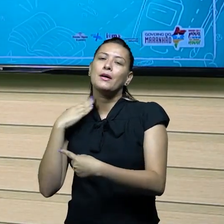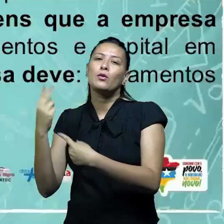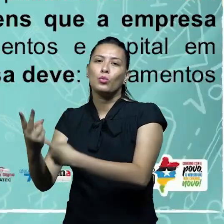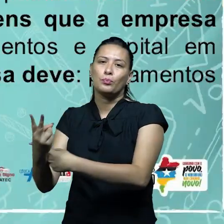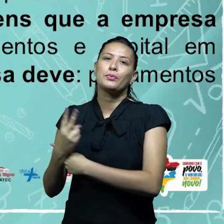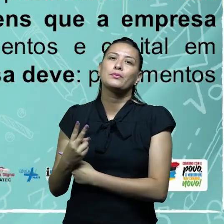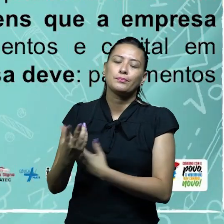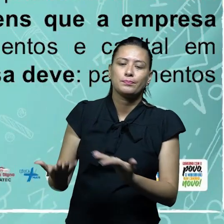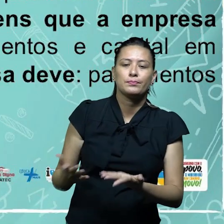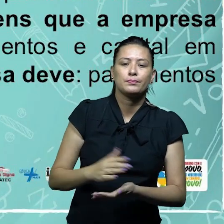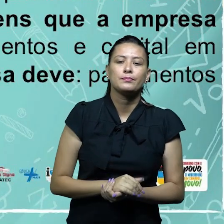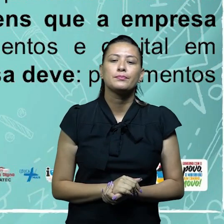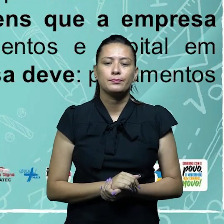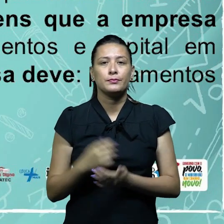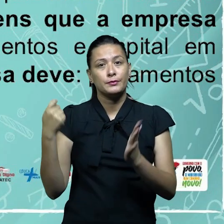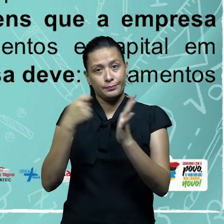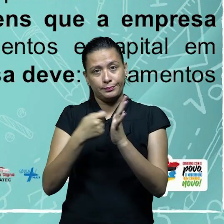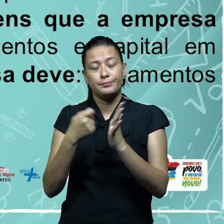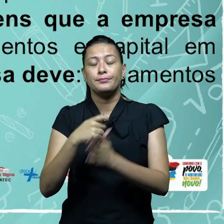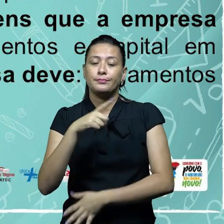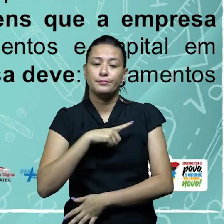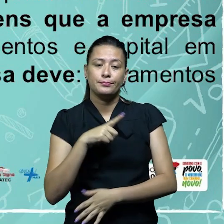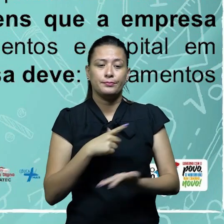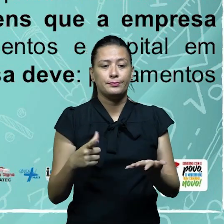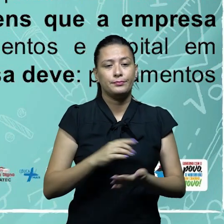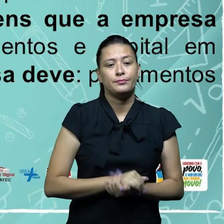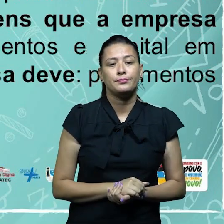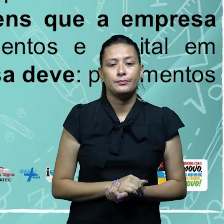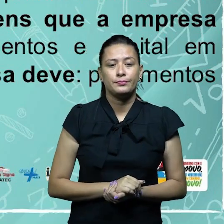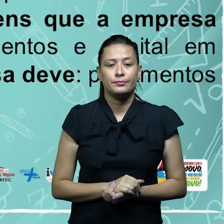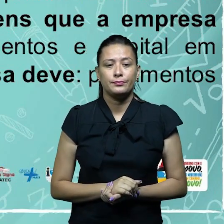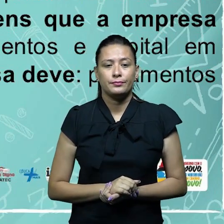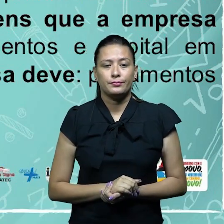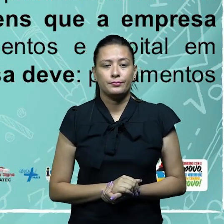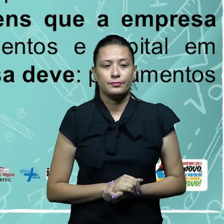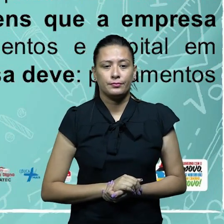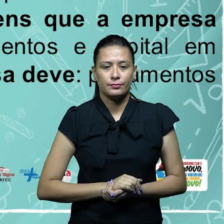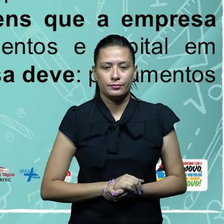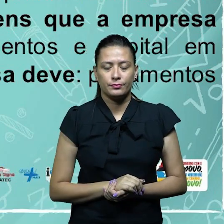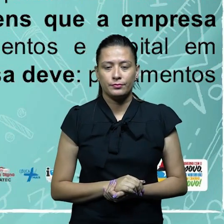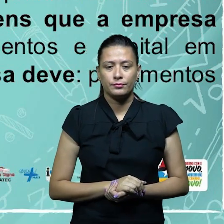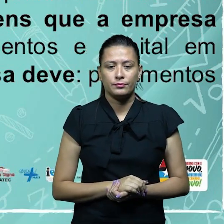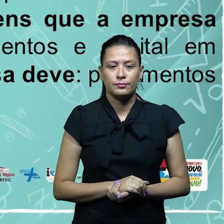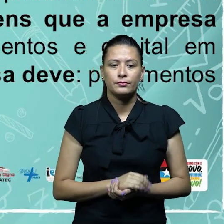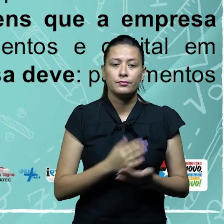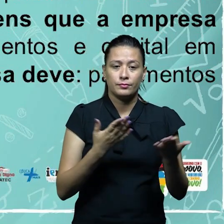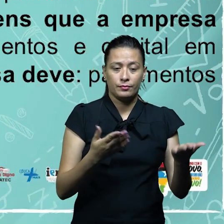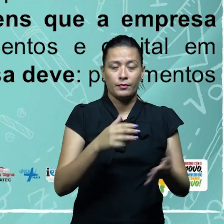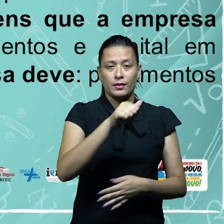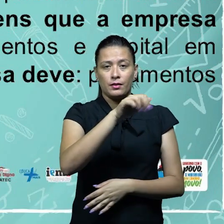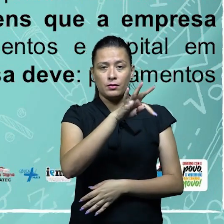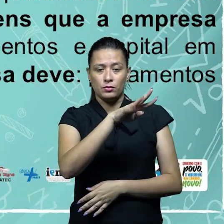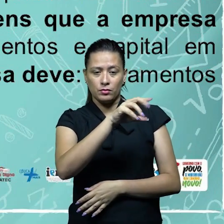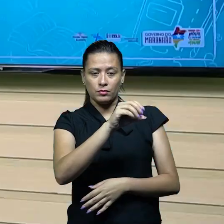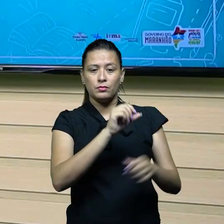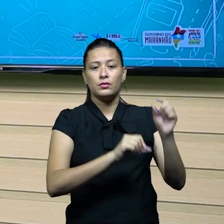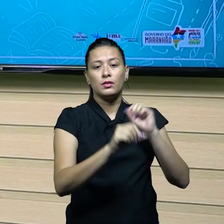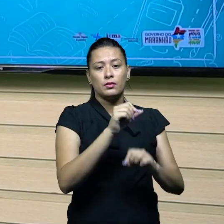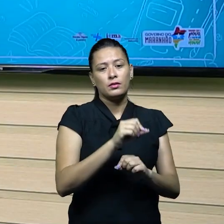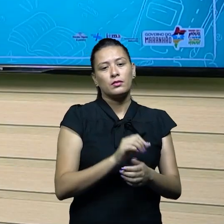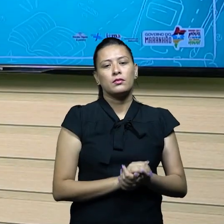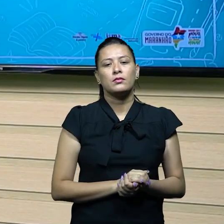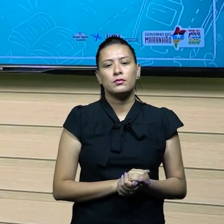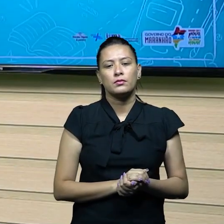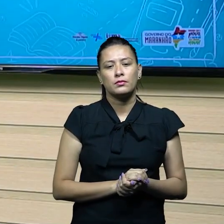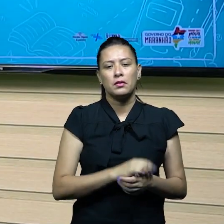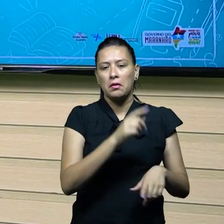tem, tá? Como ativo, entende-se todos. Olha, vamos lá. Como ativo, entende-se todos os bens que a empresa possui. Então, tudo